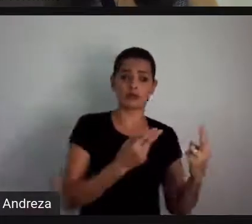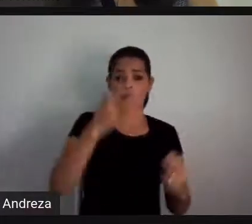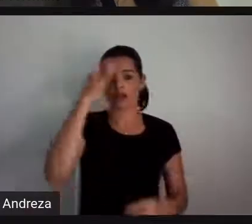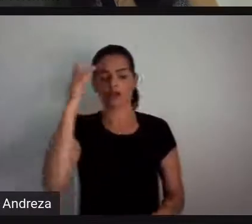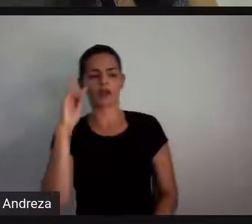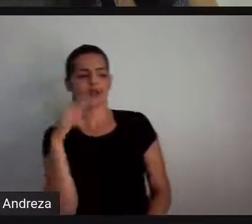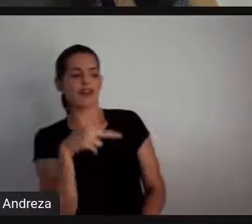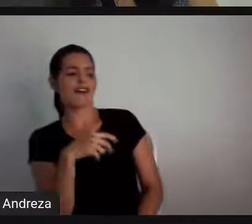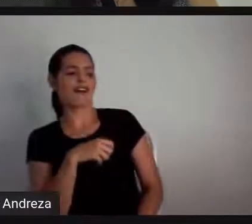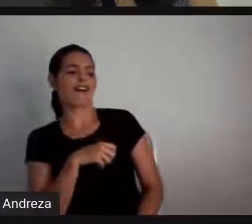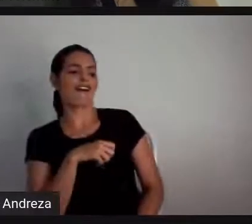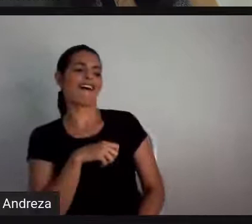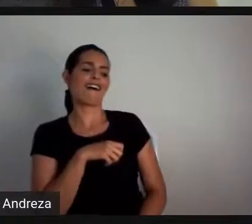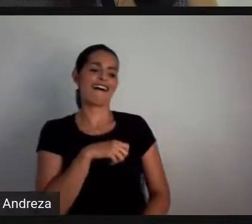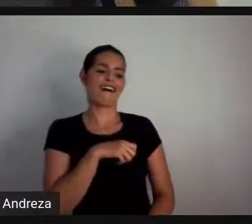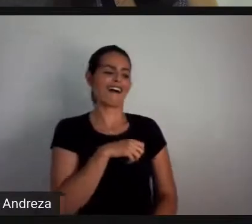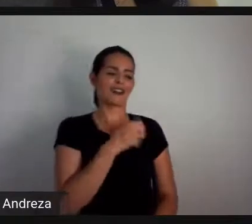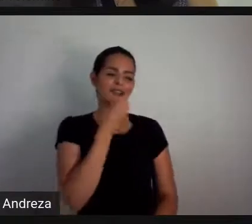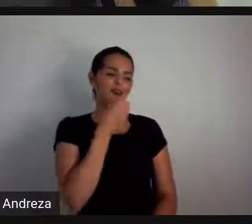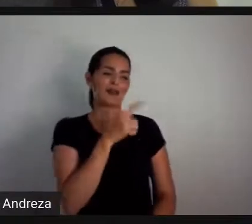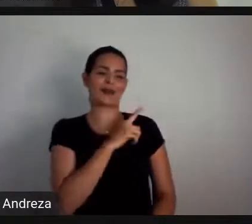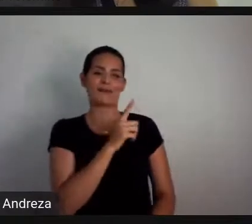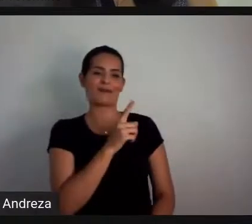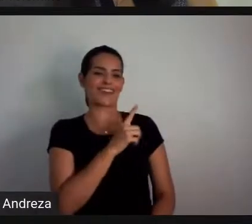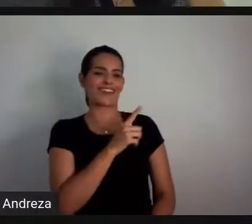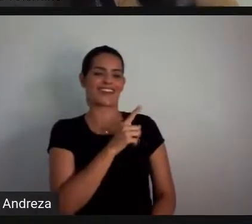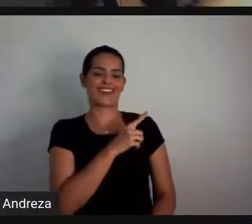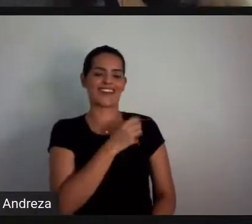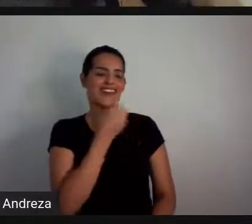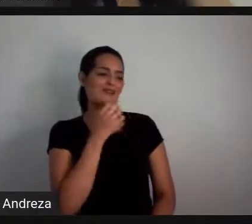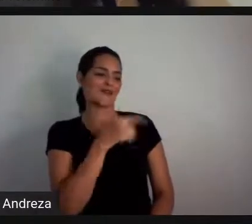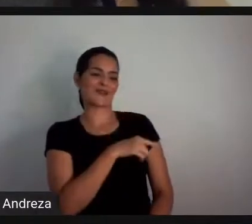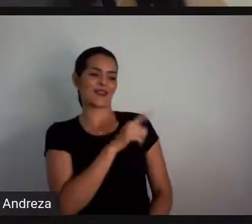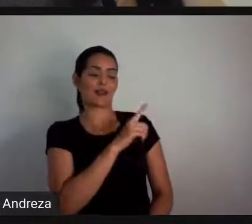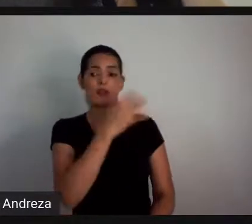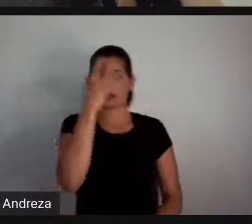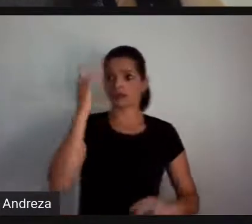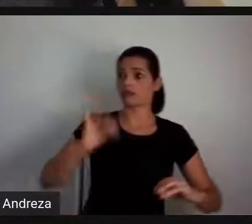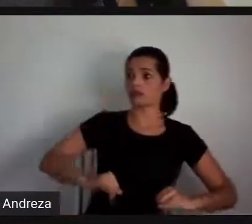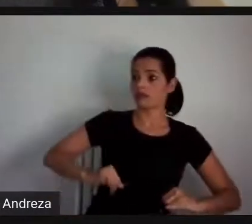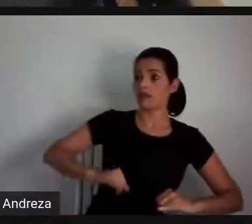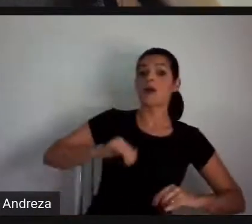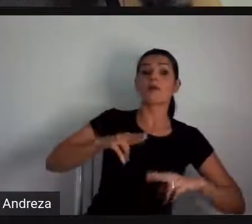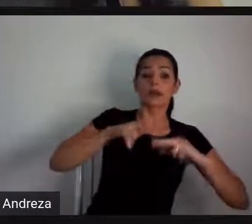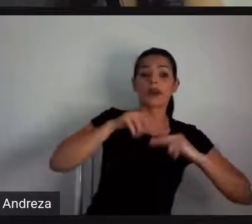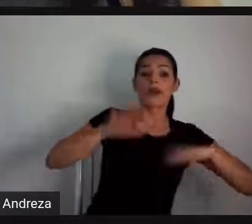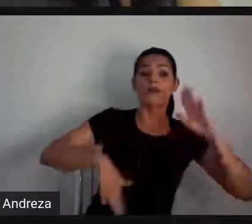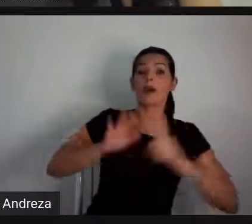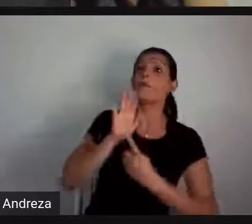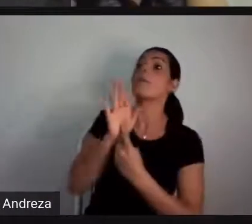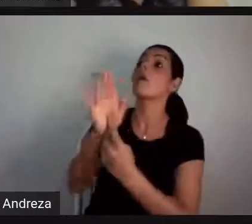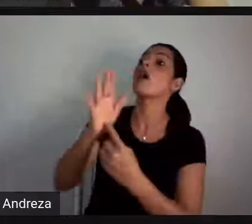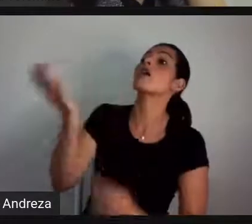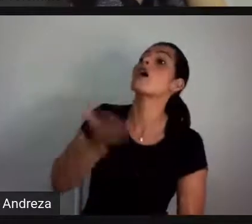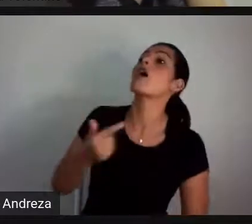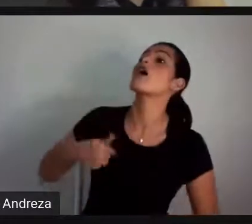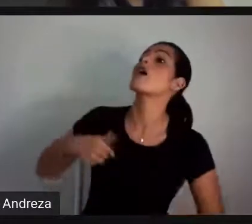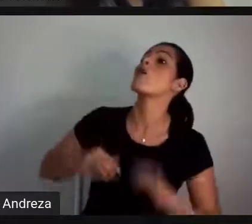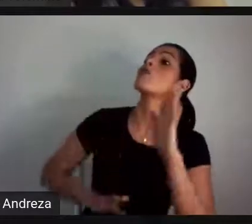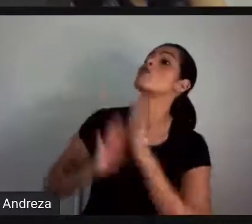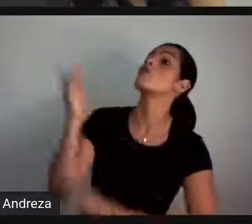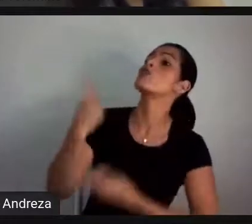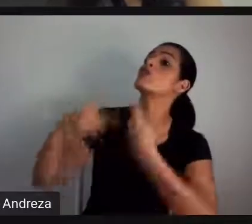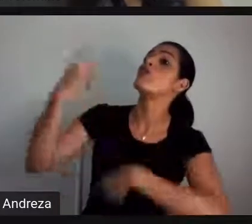que ela não se deu bem na vida, né? Então, muitas vezes, a gente quer mostrar para o outro que a gente se deu bem na vida, né? E aí a